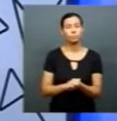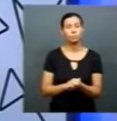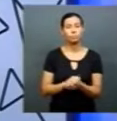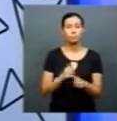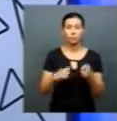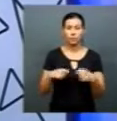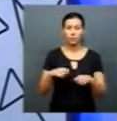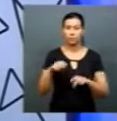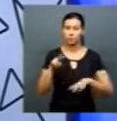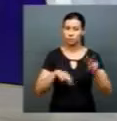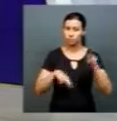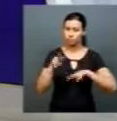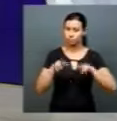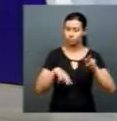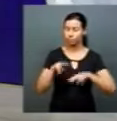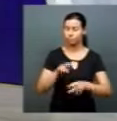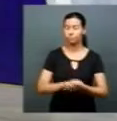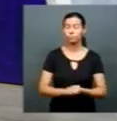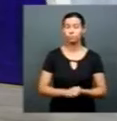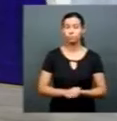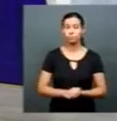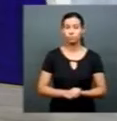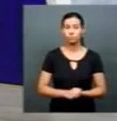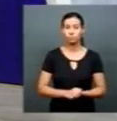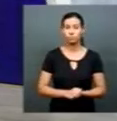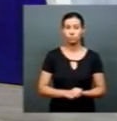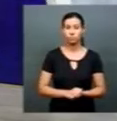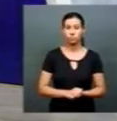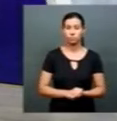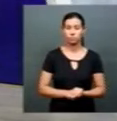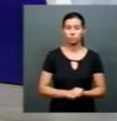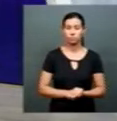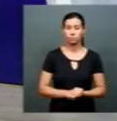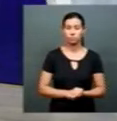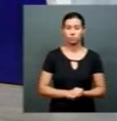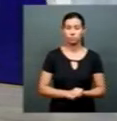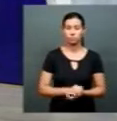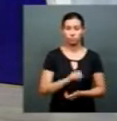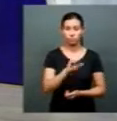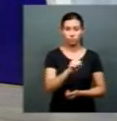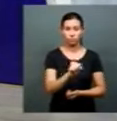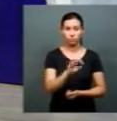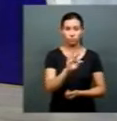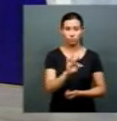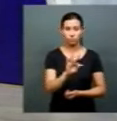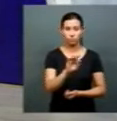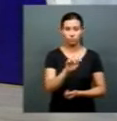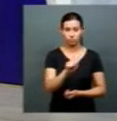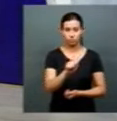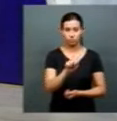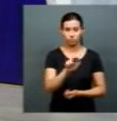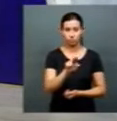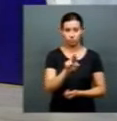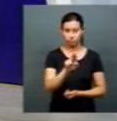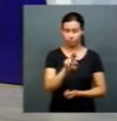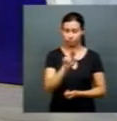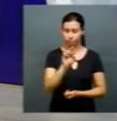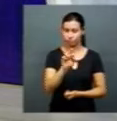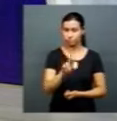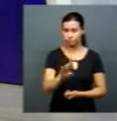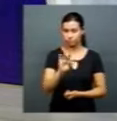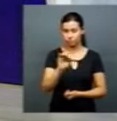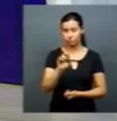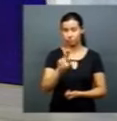avaliado, considerado. Manuela, uma startup pode virar um grande negócio, uma grande empresa?